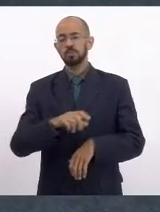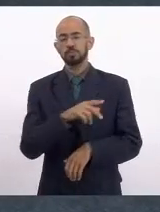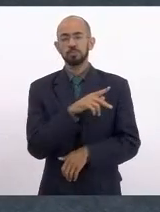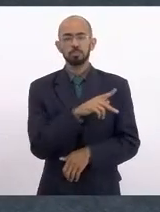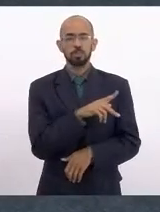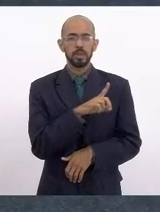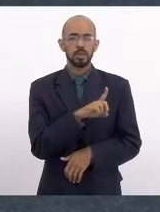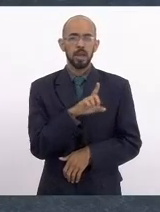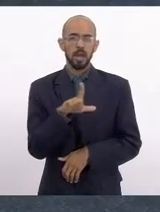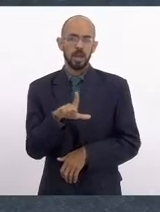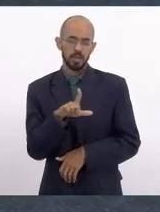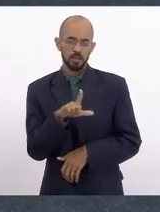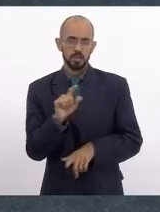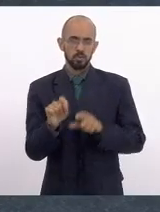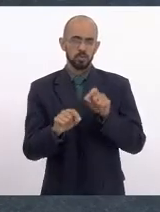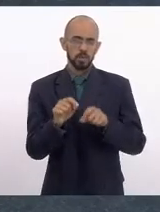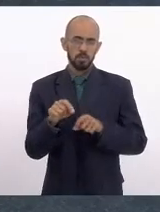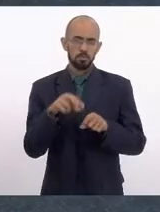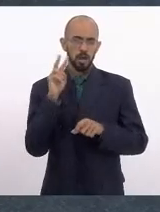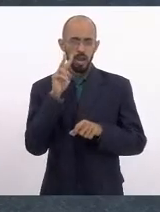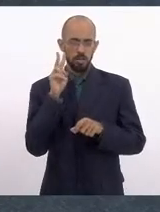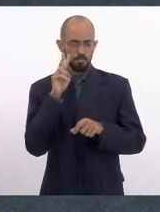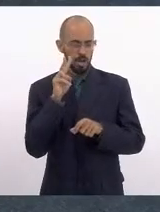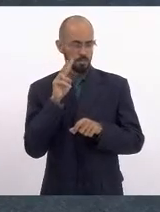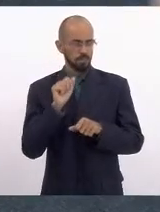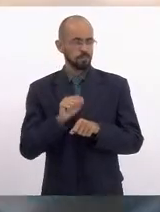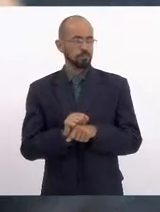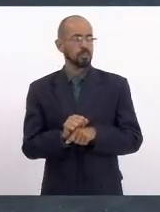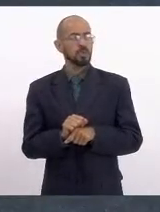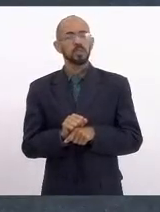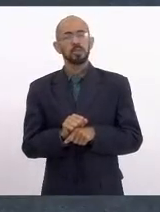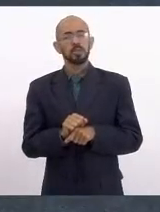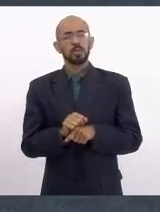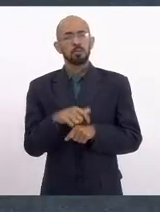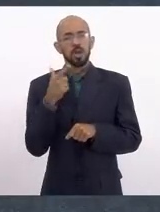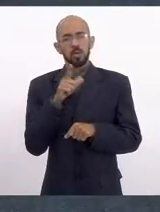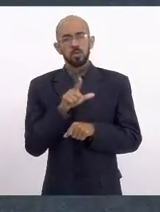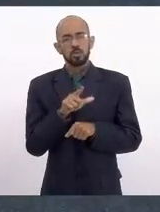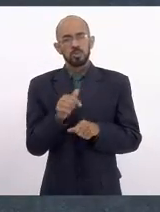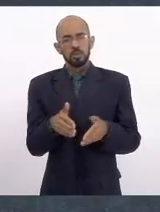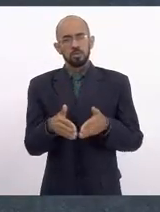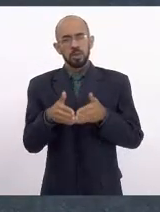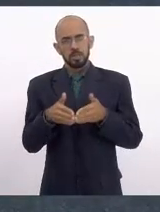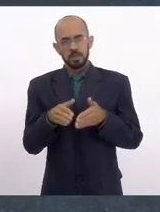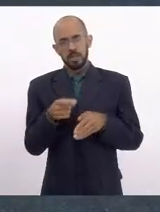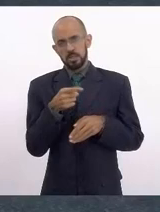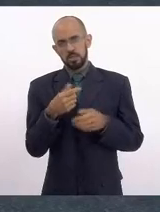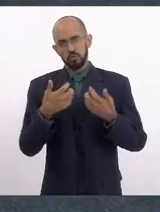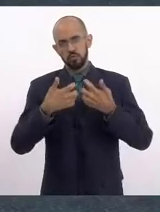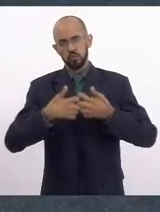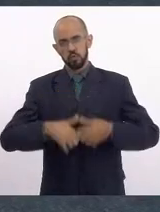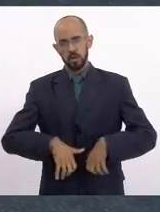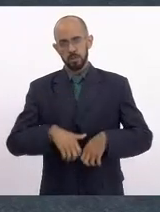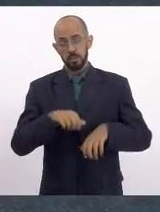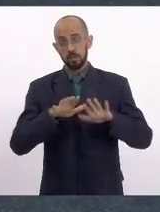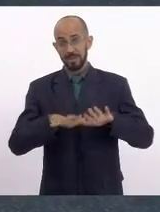eu quero lembrar para começar por aí para ter uma licença desta natureza